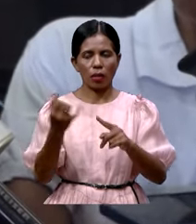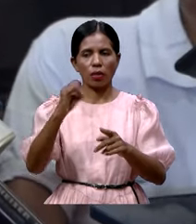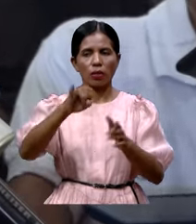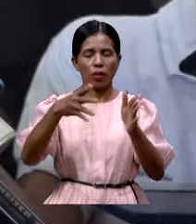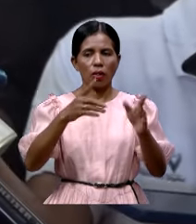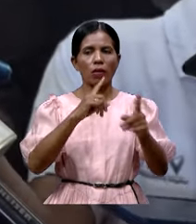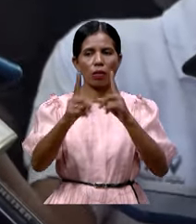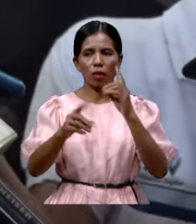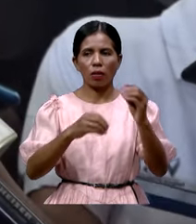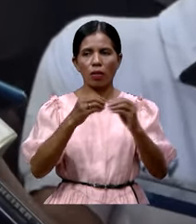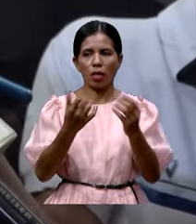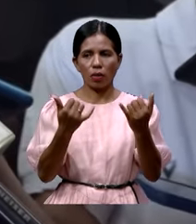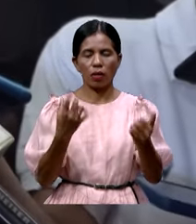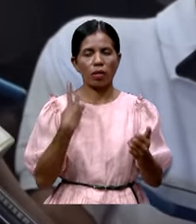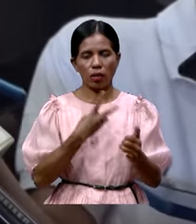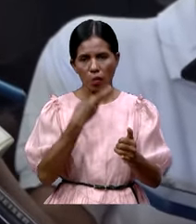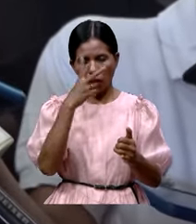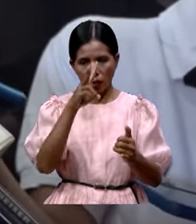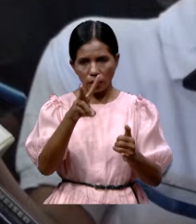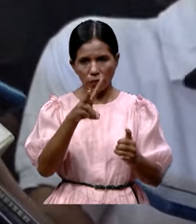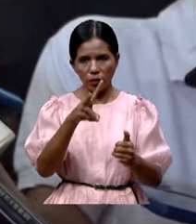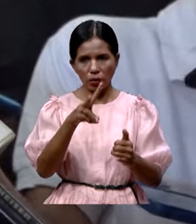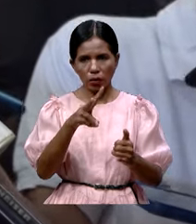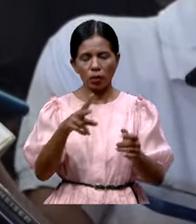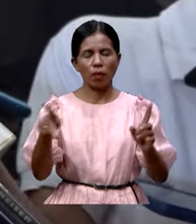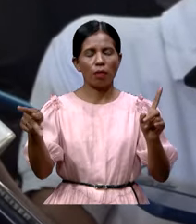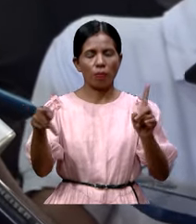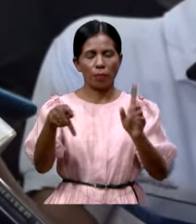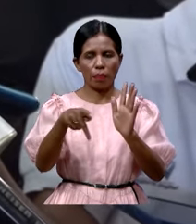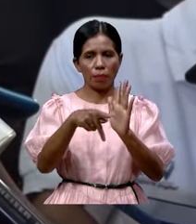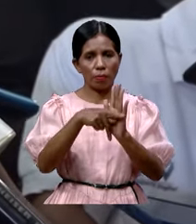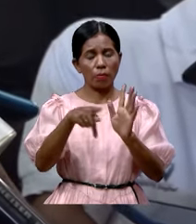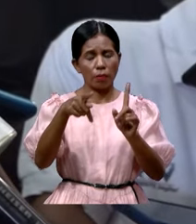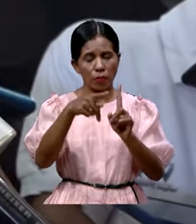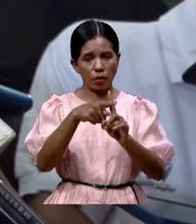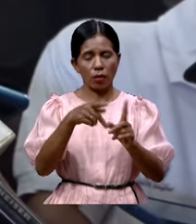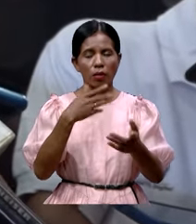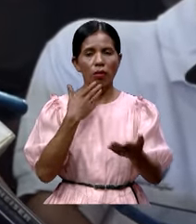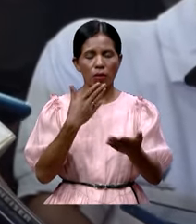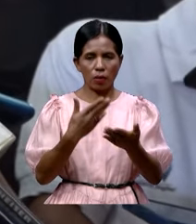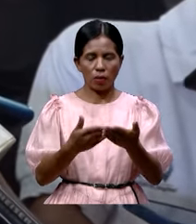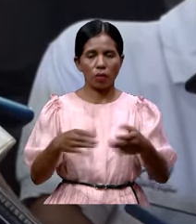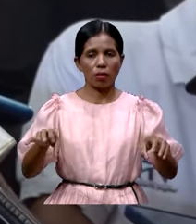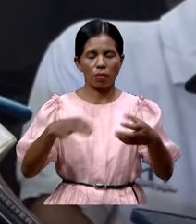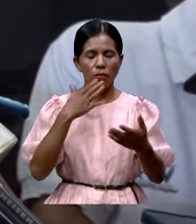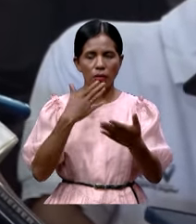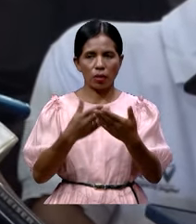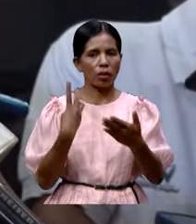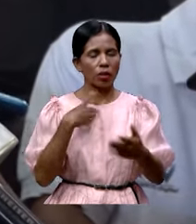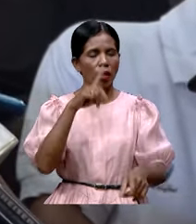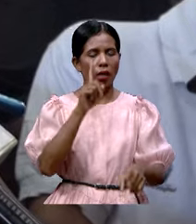kulia kata ita agora ne hare ba positivismo o sucesso nebe inan feto sir ia ita la bele